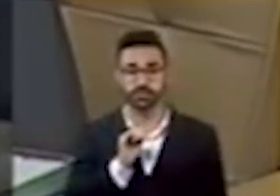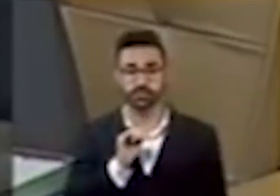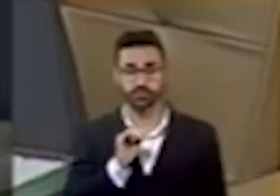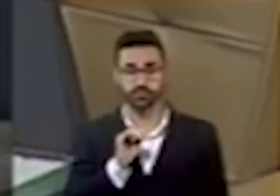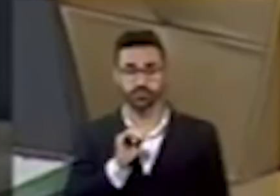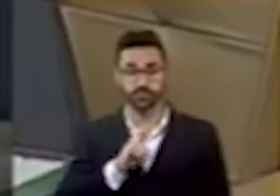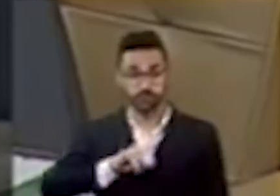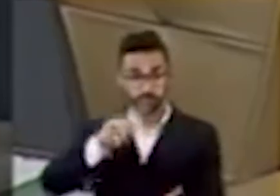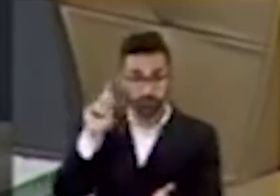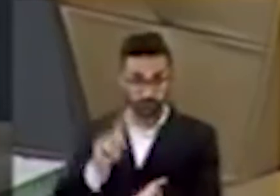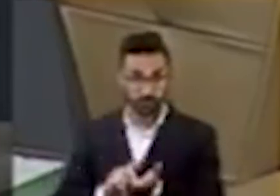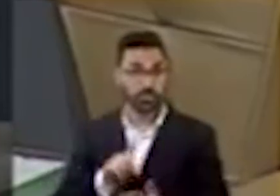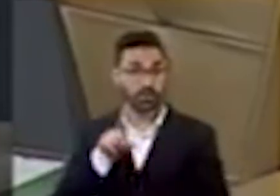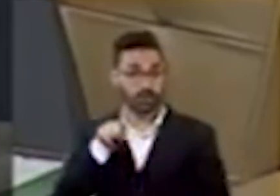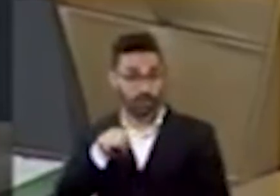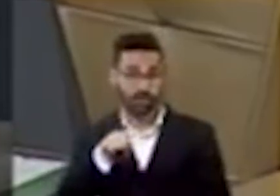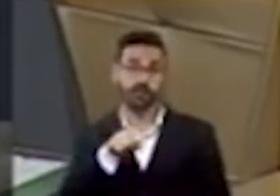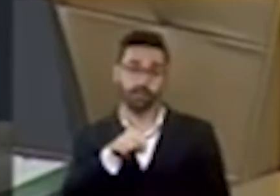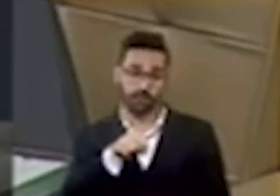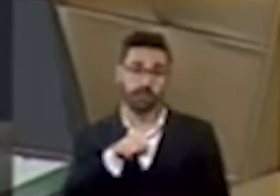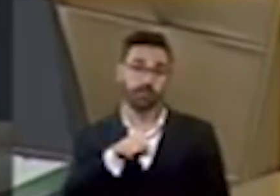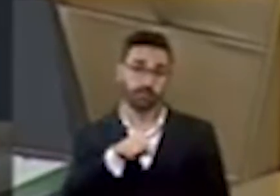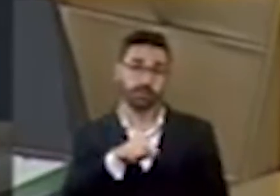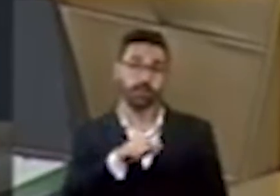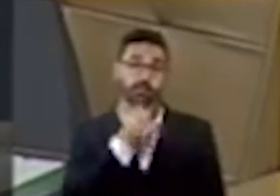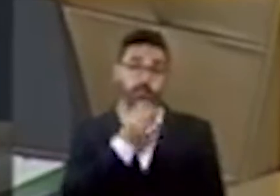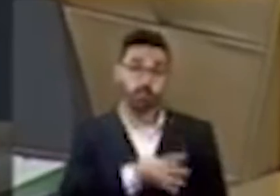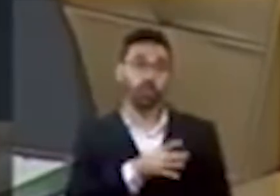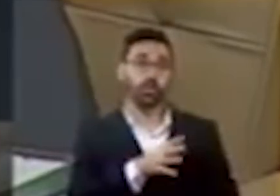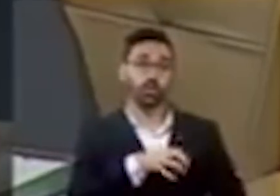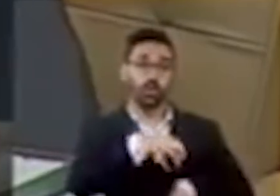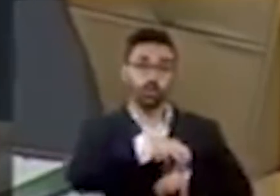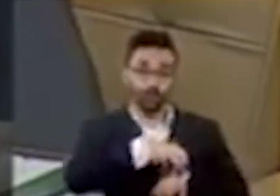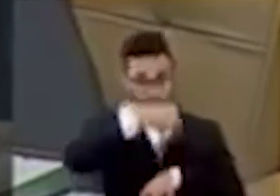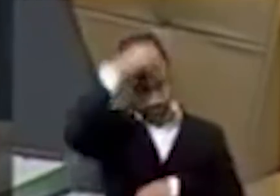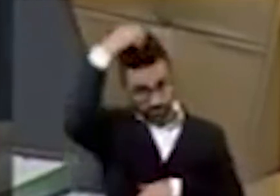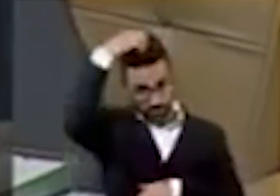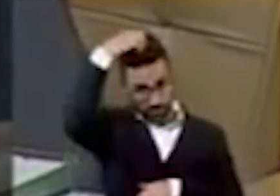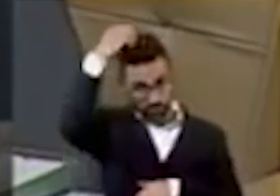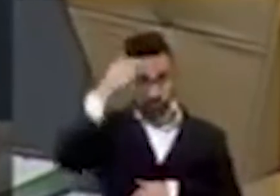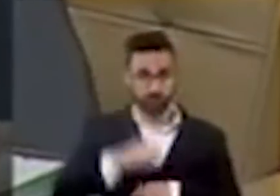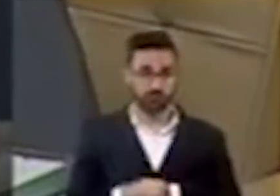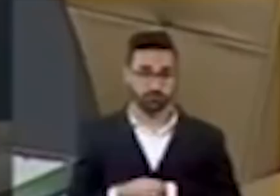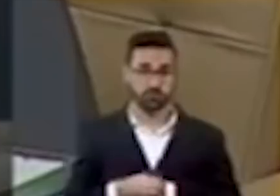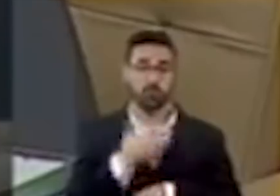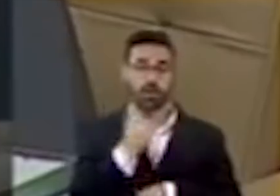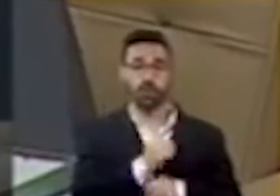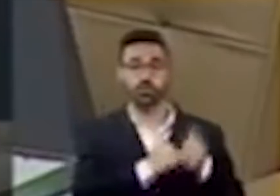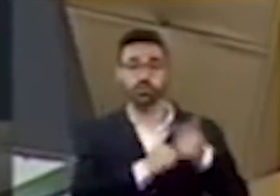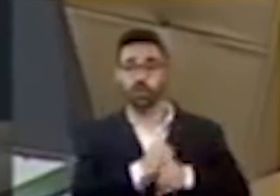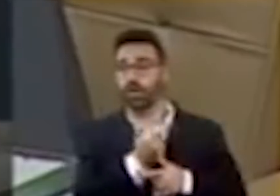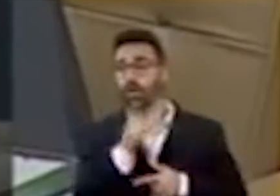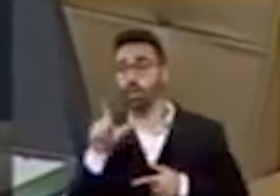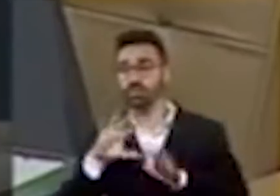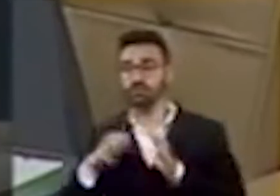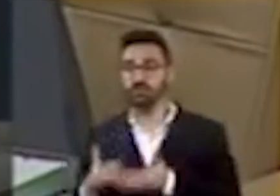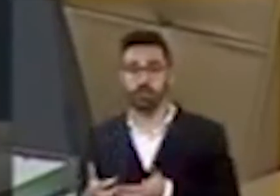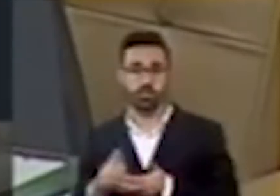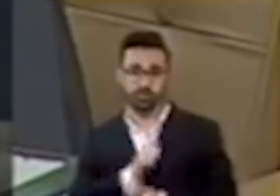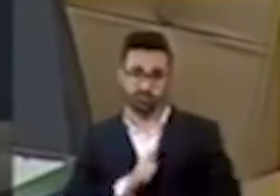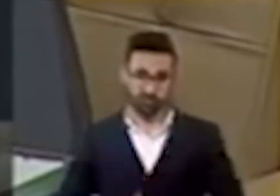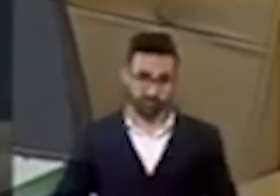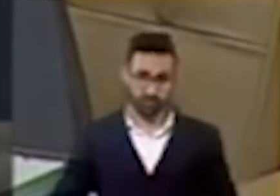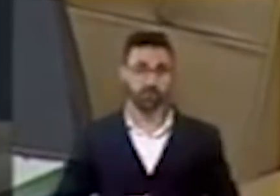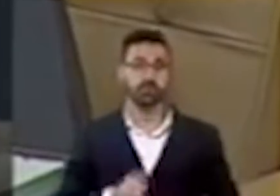uma das grandes vantagens da monarquia em geral, acima de qualquer outra forma de governo, a de que há um magistrado